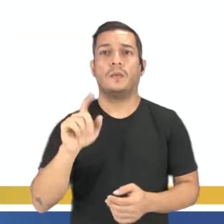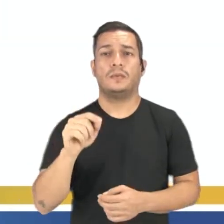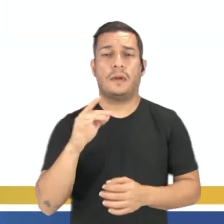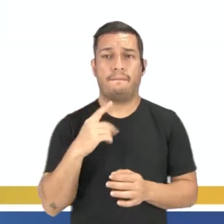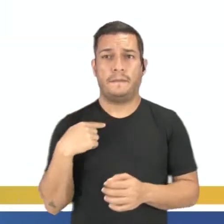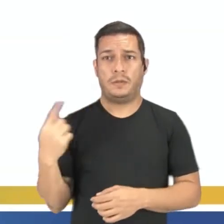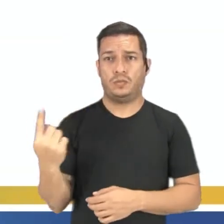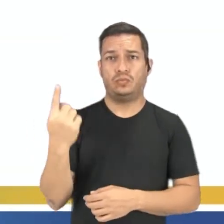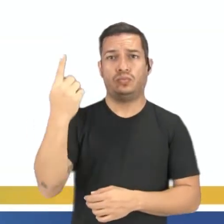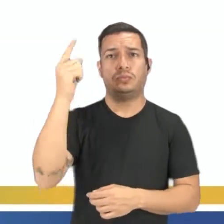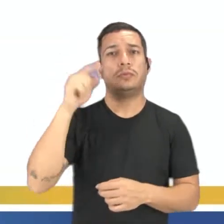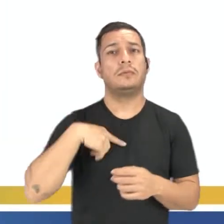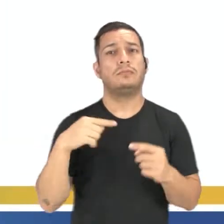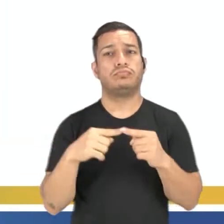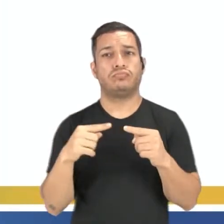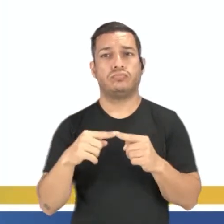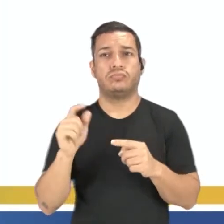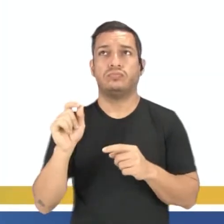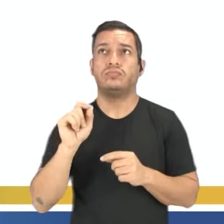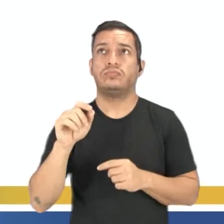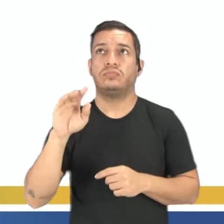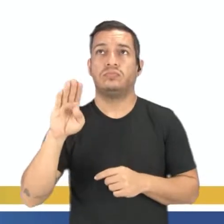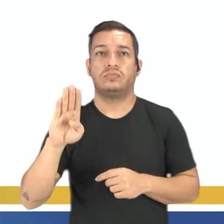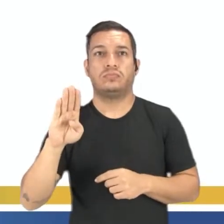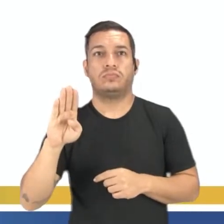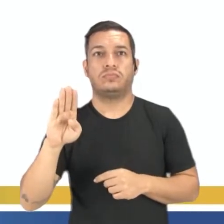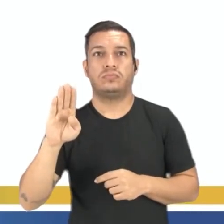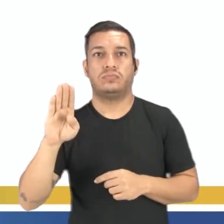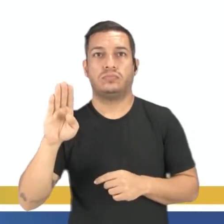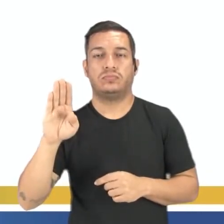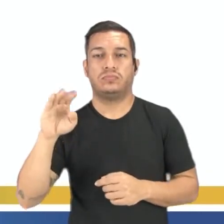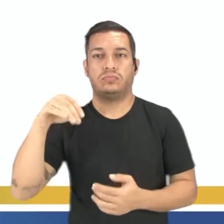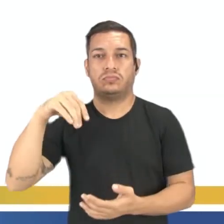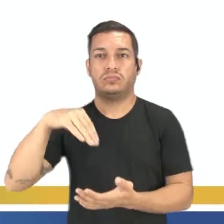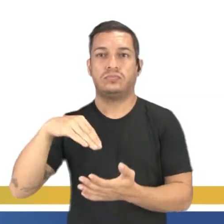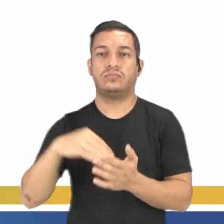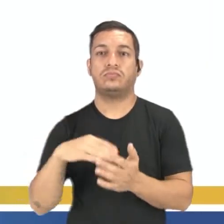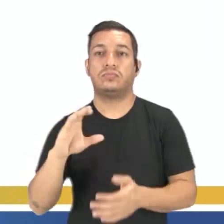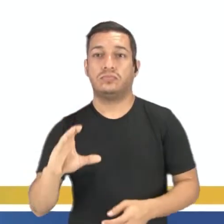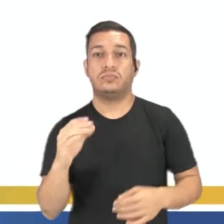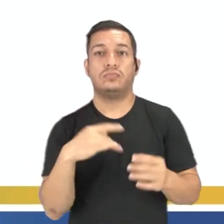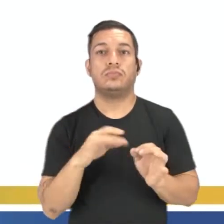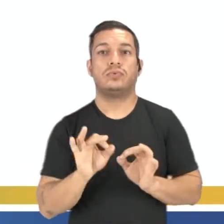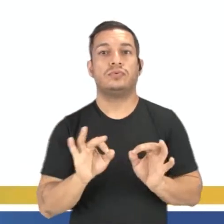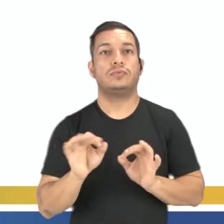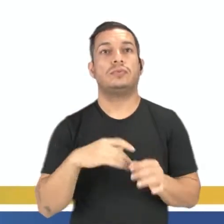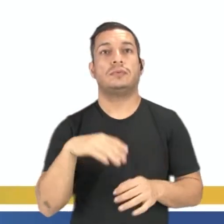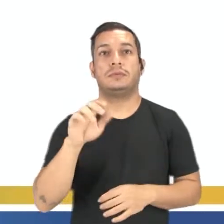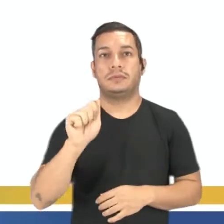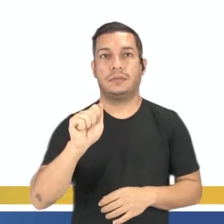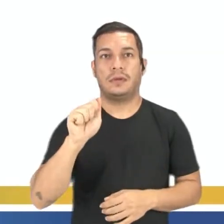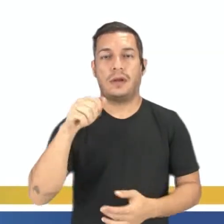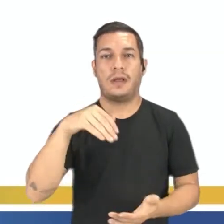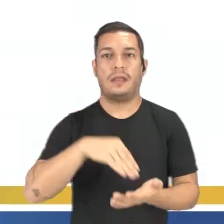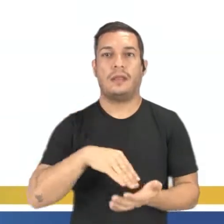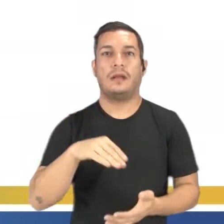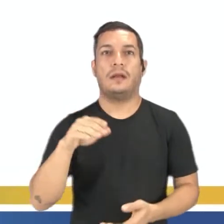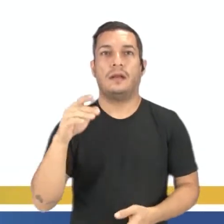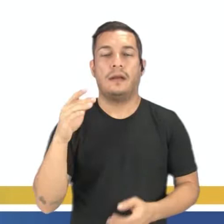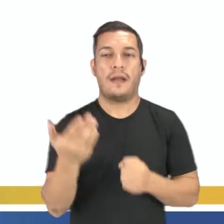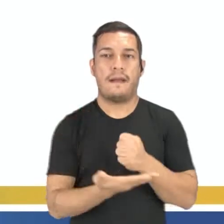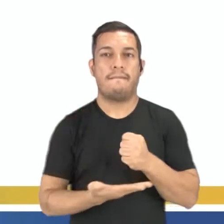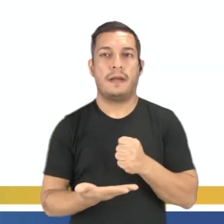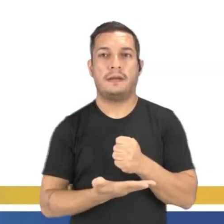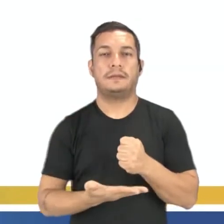a minha altura corresponde a essa medida BC aqui, que pode até ser projetada aqui de A até a